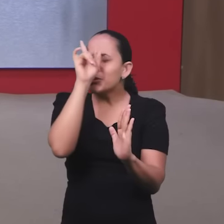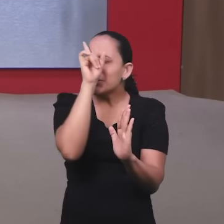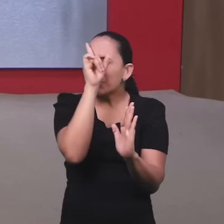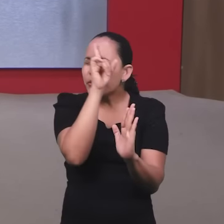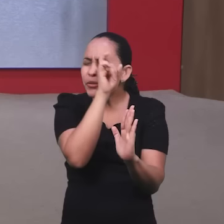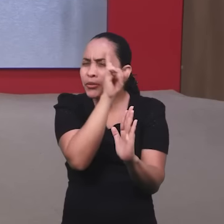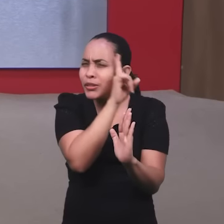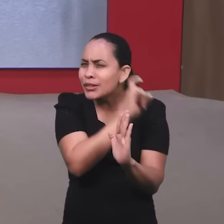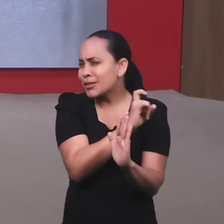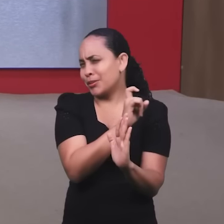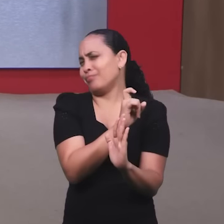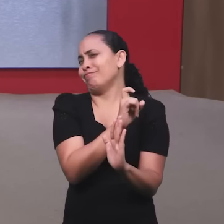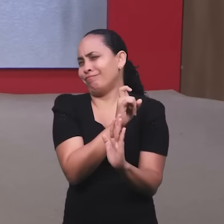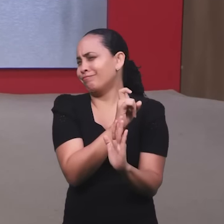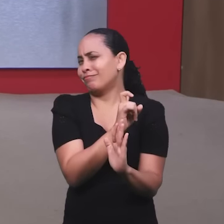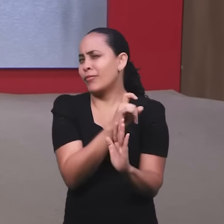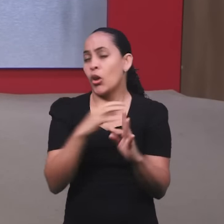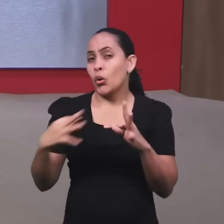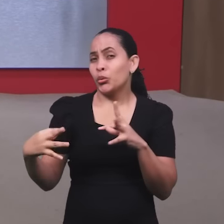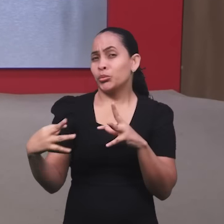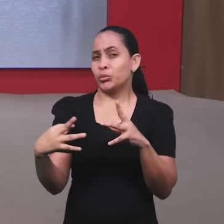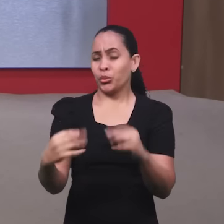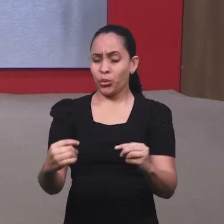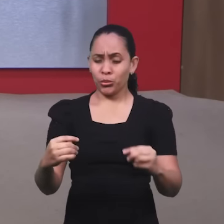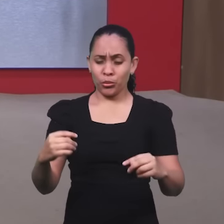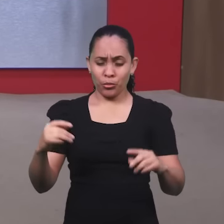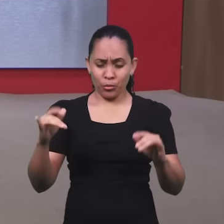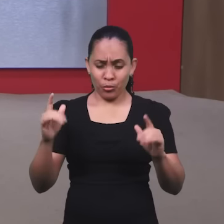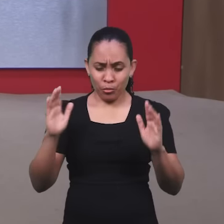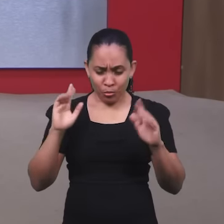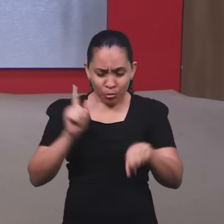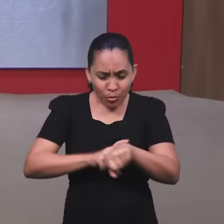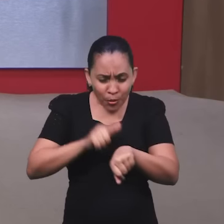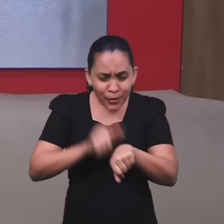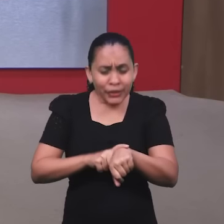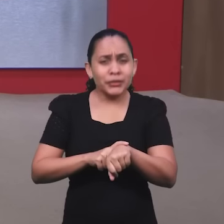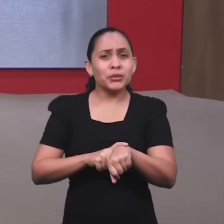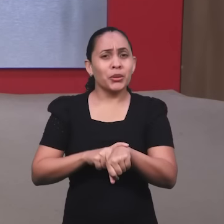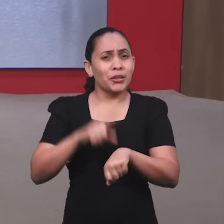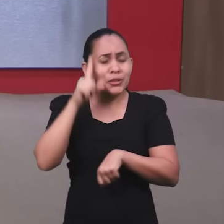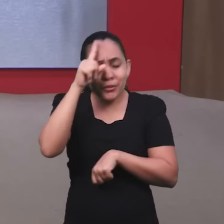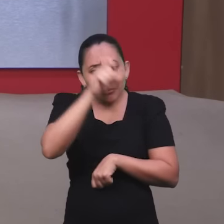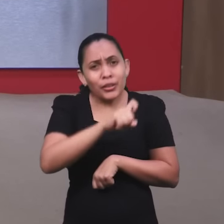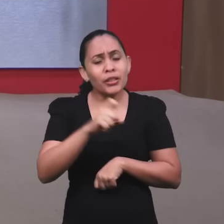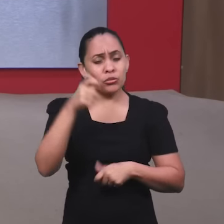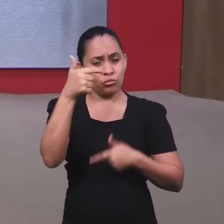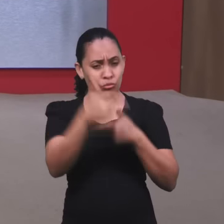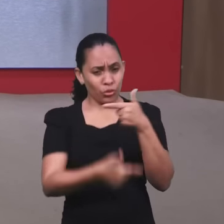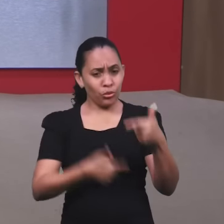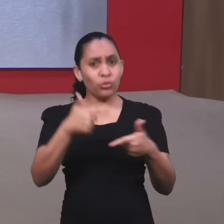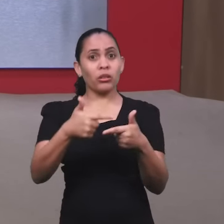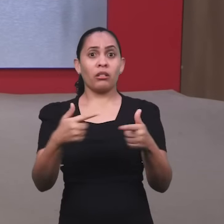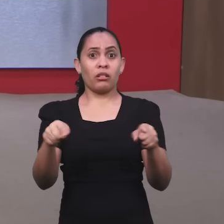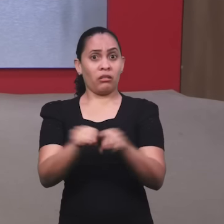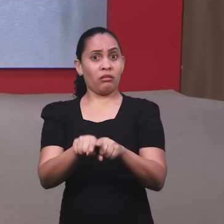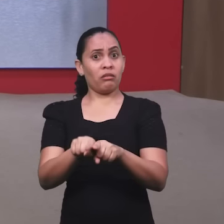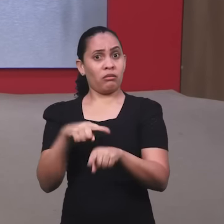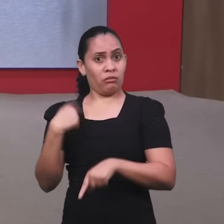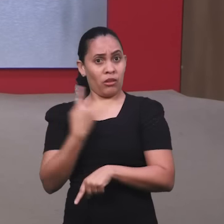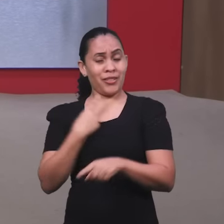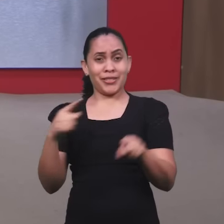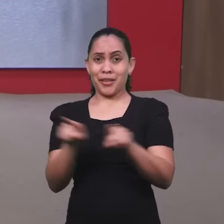seja, tudo aquilo que ele atravessava, que são as lutas que nós também passamos. Ele chega